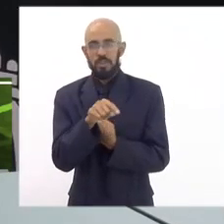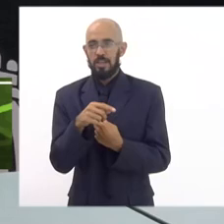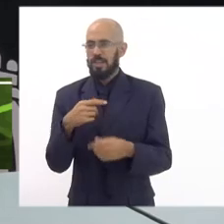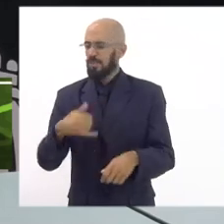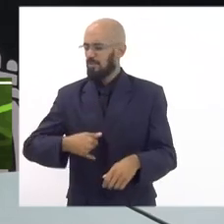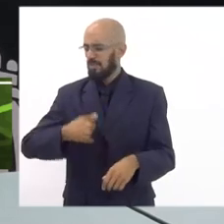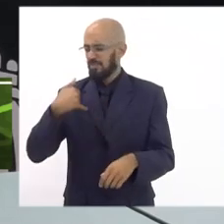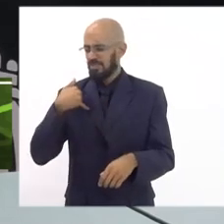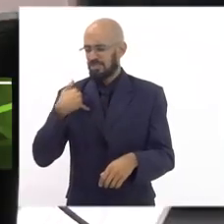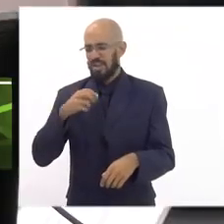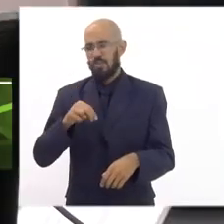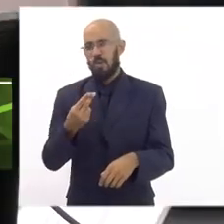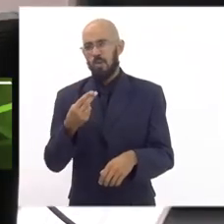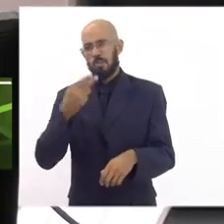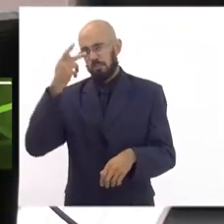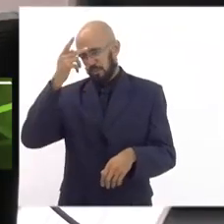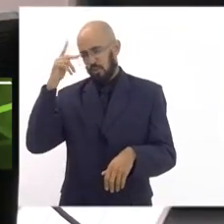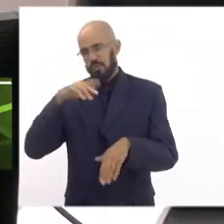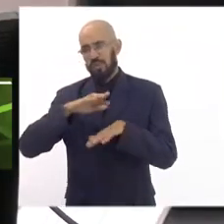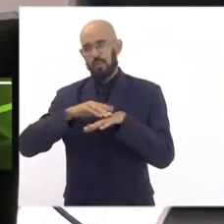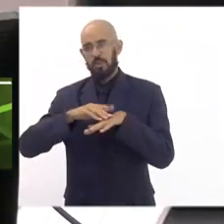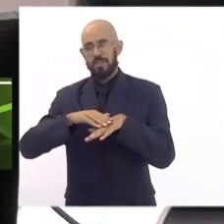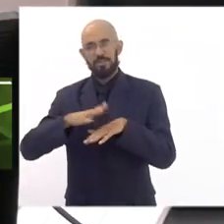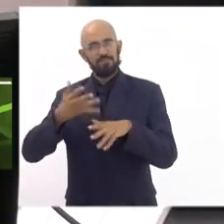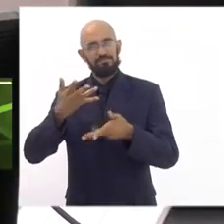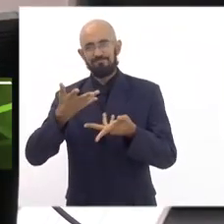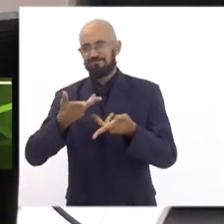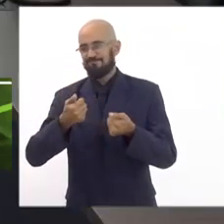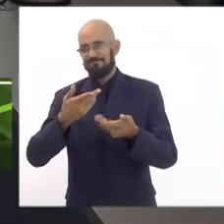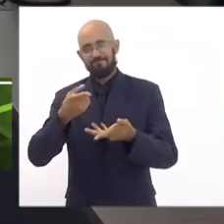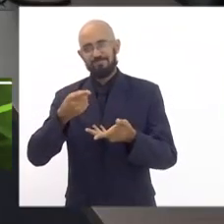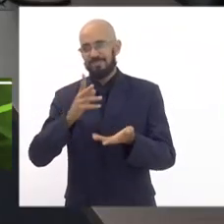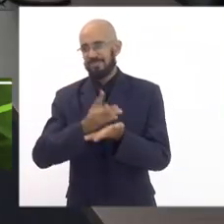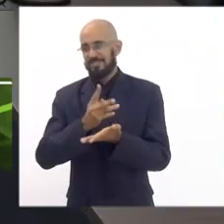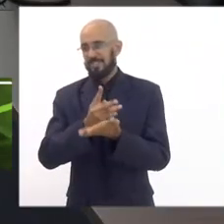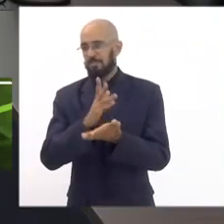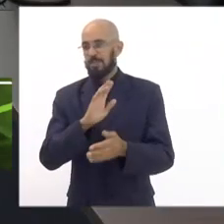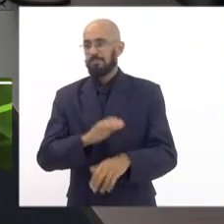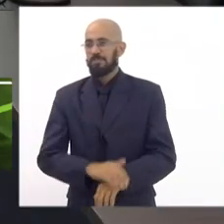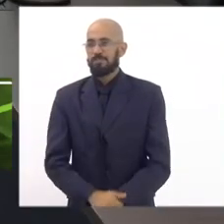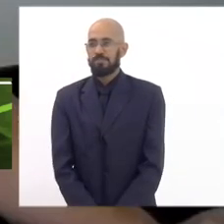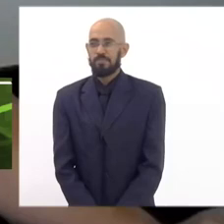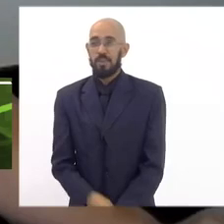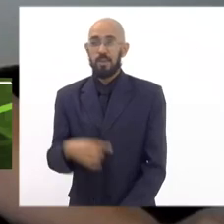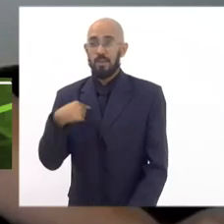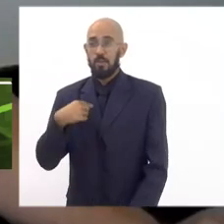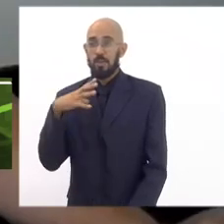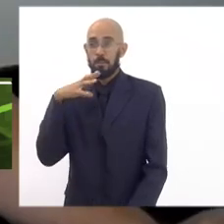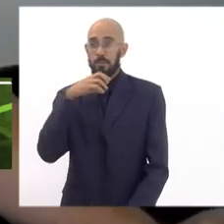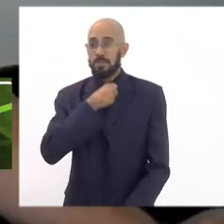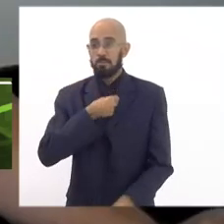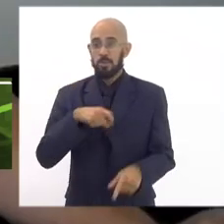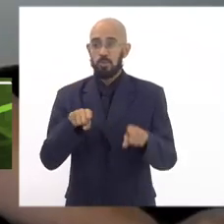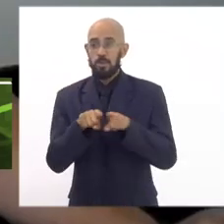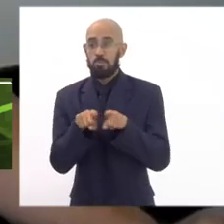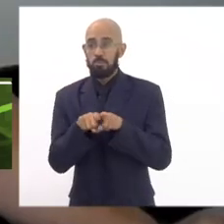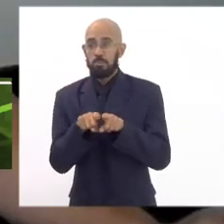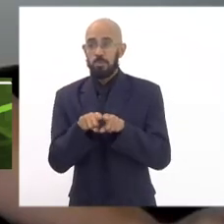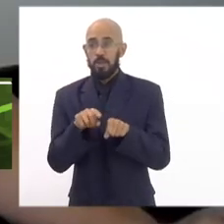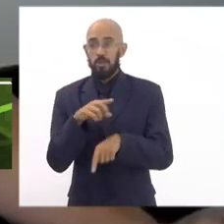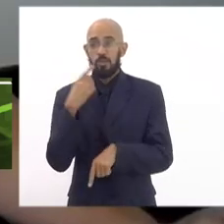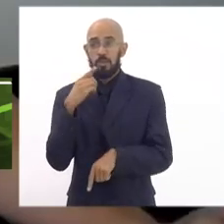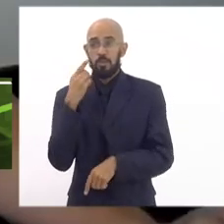aniversaria, ou alguém fica doente. É um negócio impressionante. Deputado Márcio Pacheco, eu tenho percebido também que o deputado Chico Machado